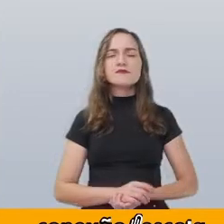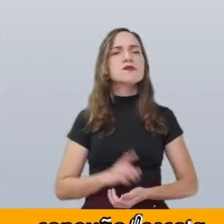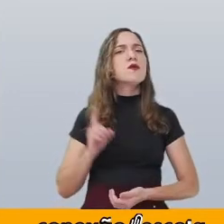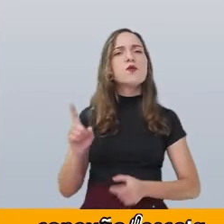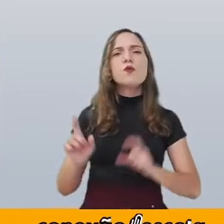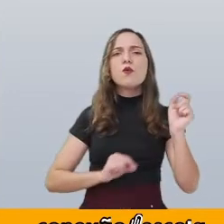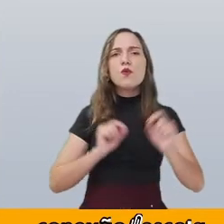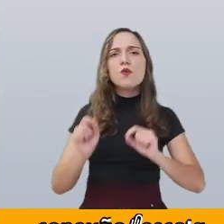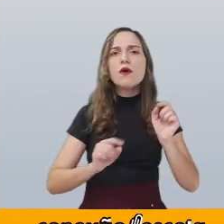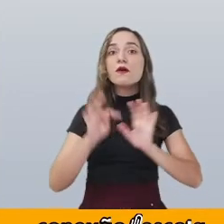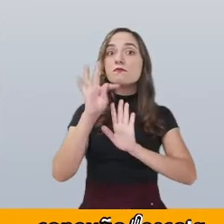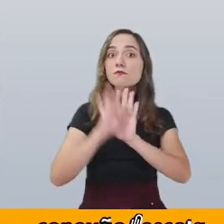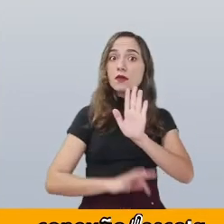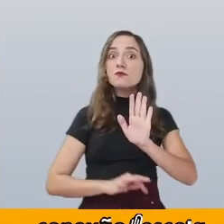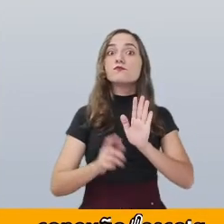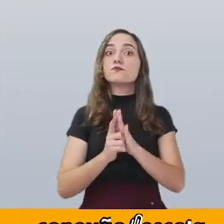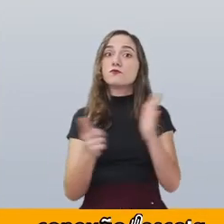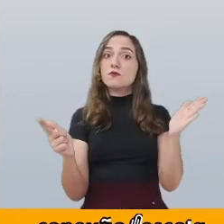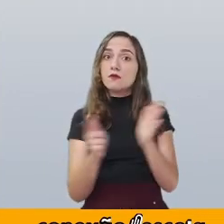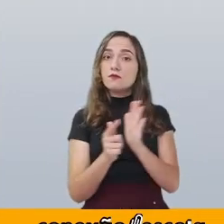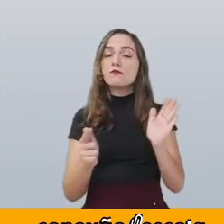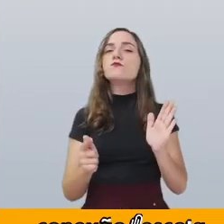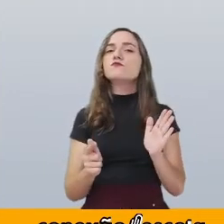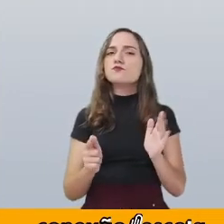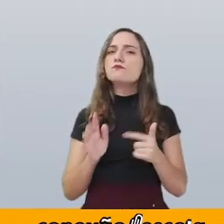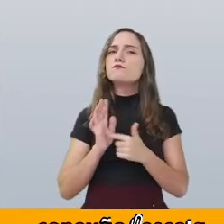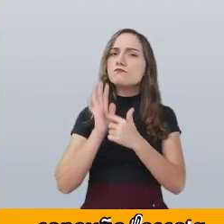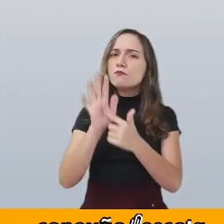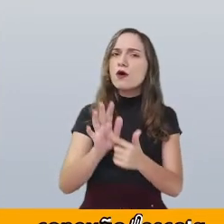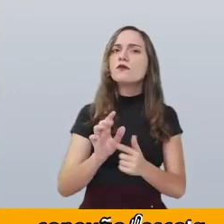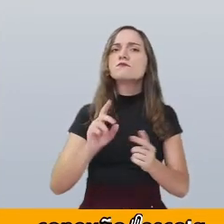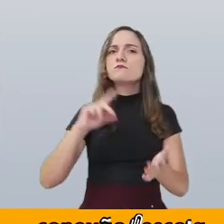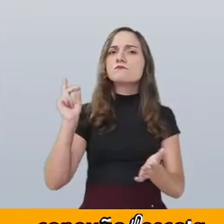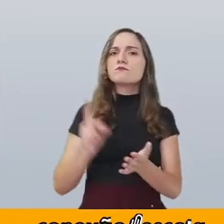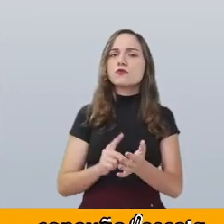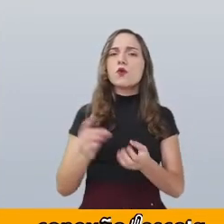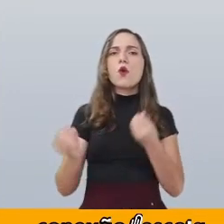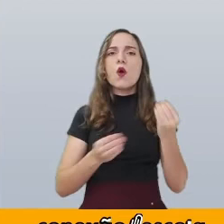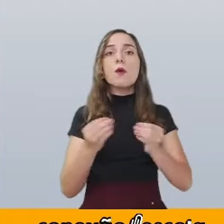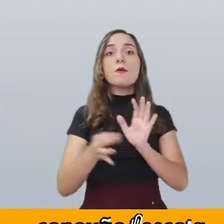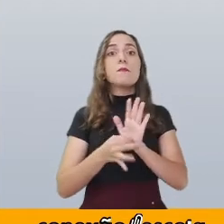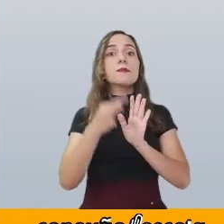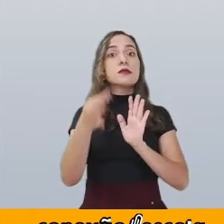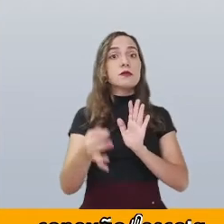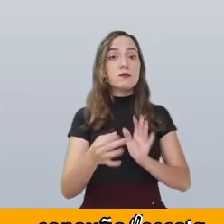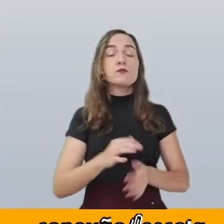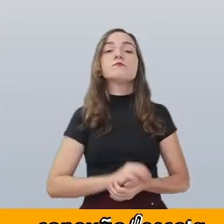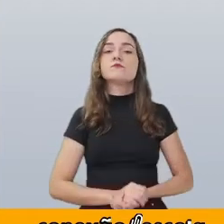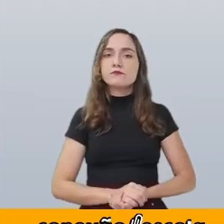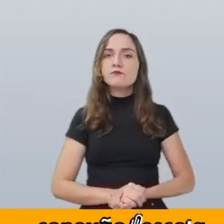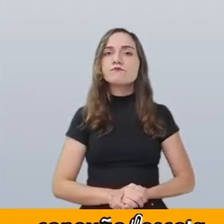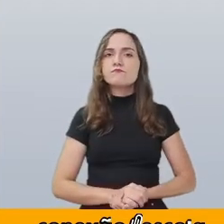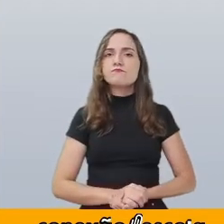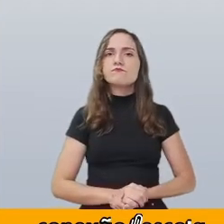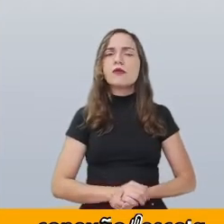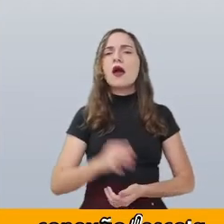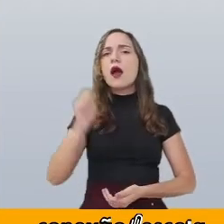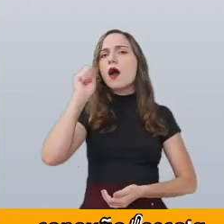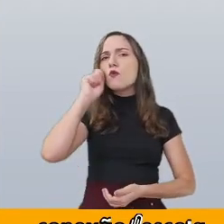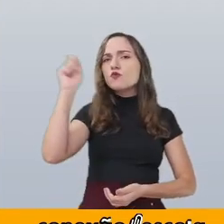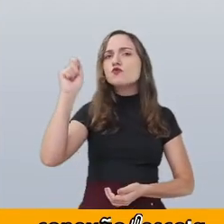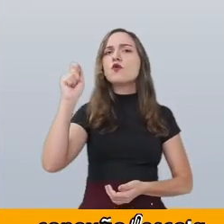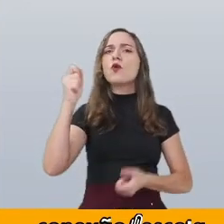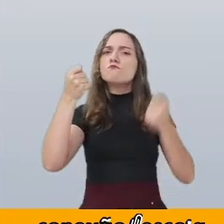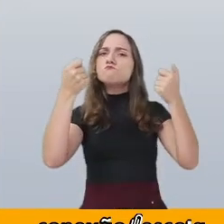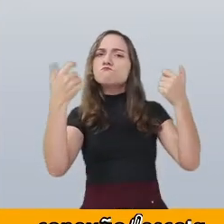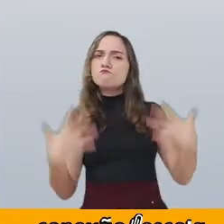Nós temos nesse texto jornalístico a emissão de uma opinião. O autor